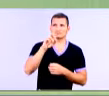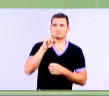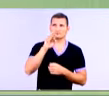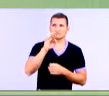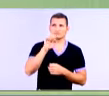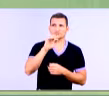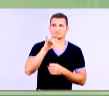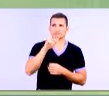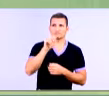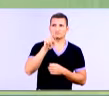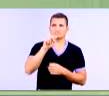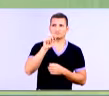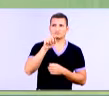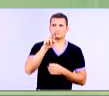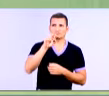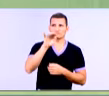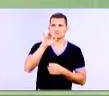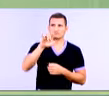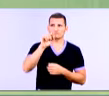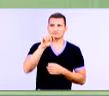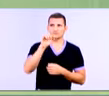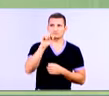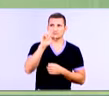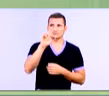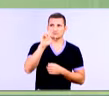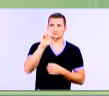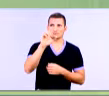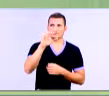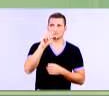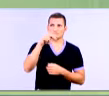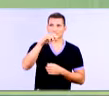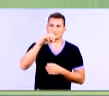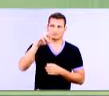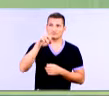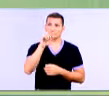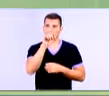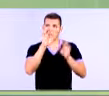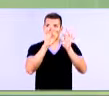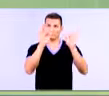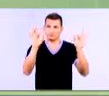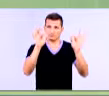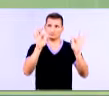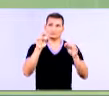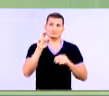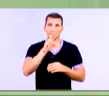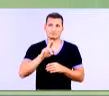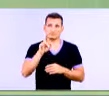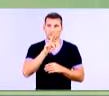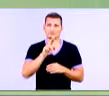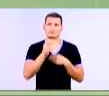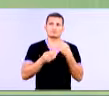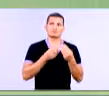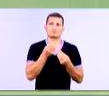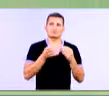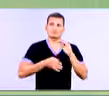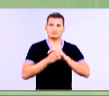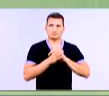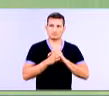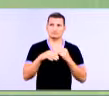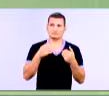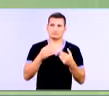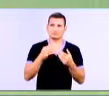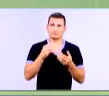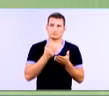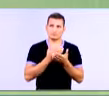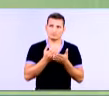esse cara que tem a definição, tá, dos dispositivos de entrada que a gente pode utilizar. Então, para começar a ler alguma